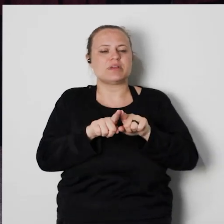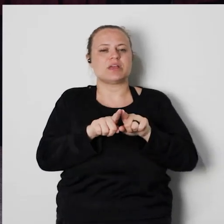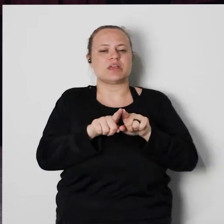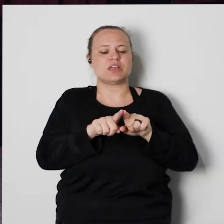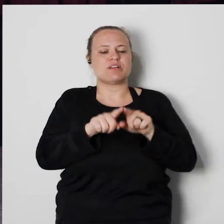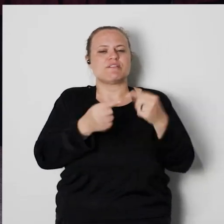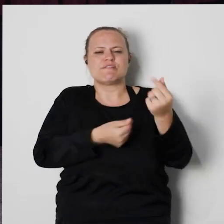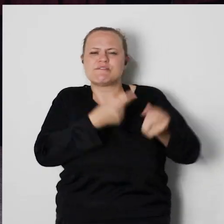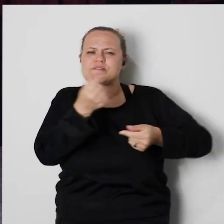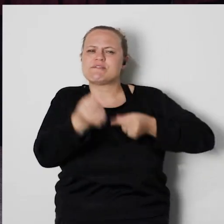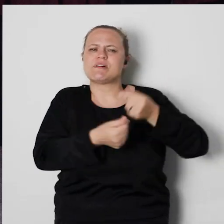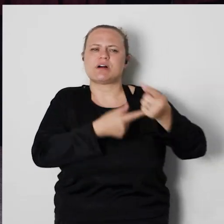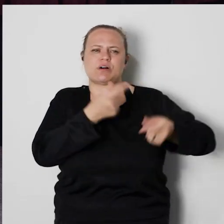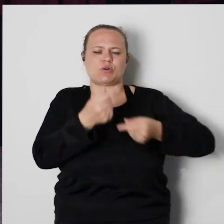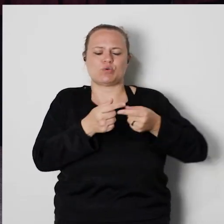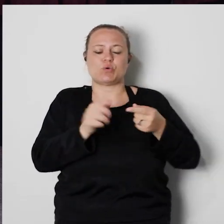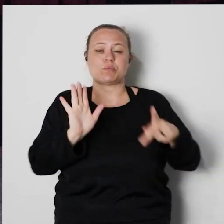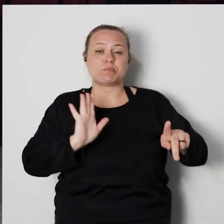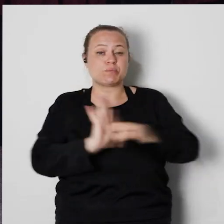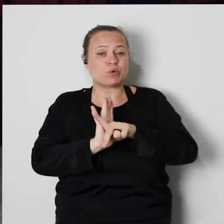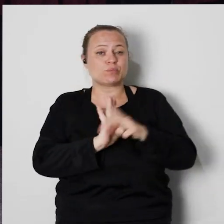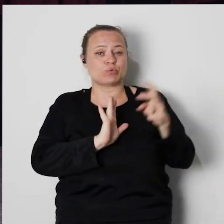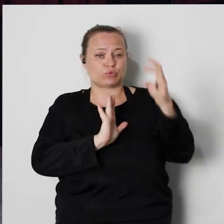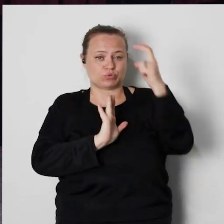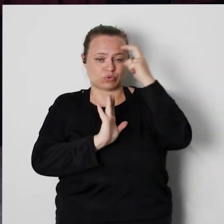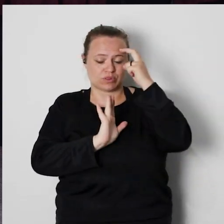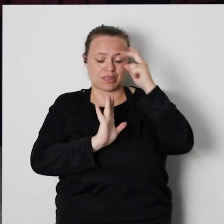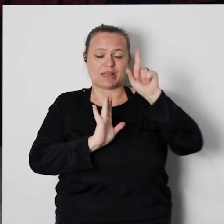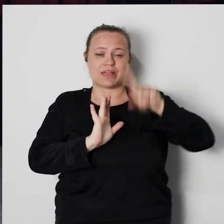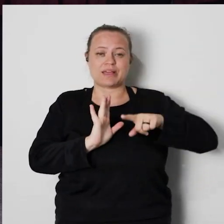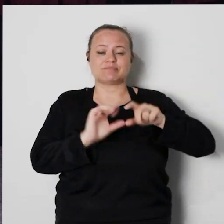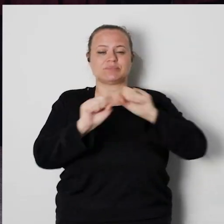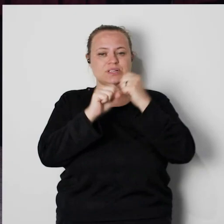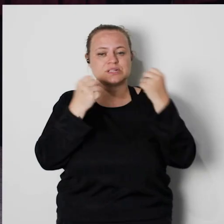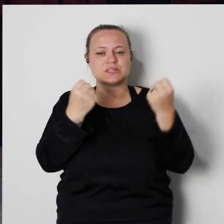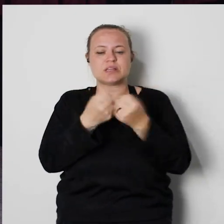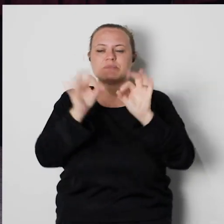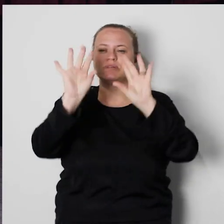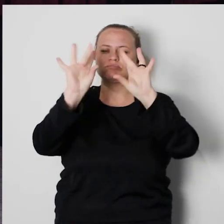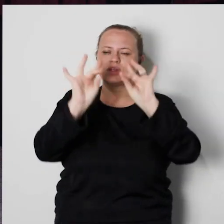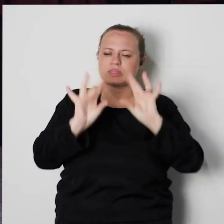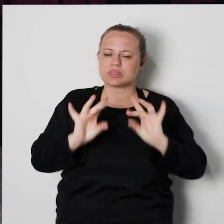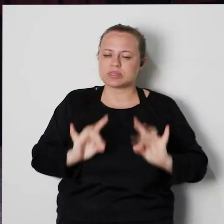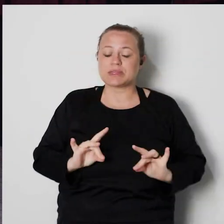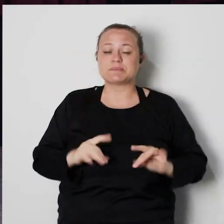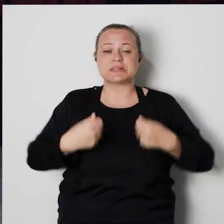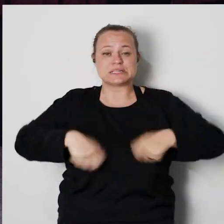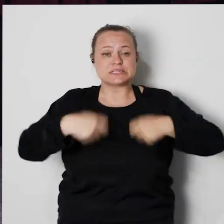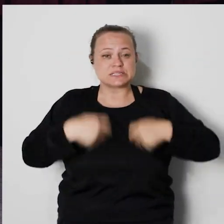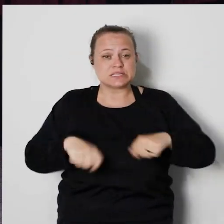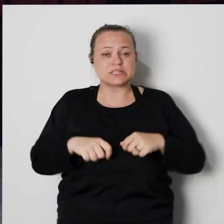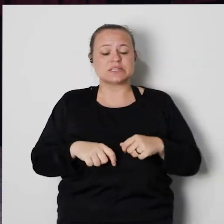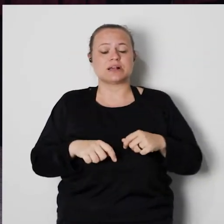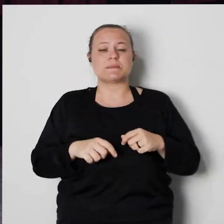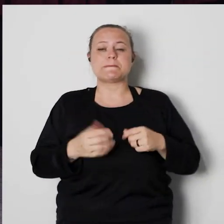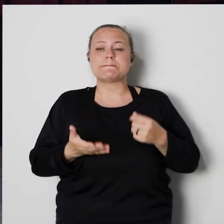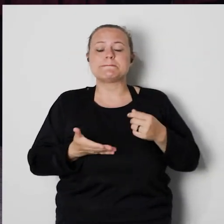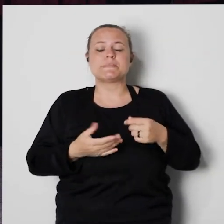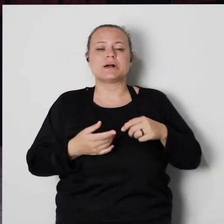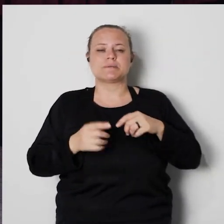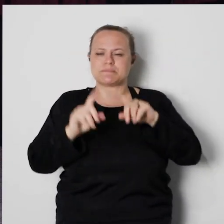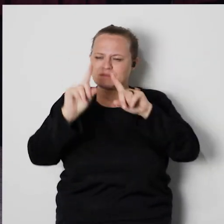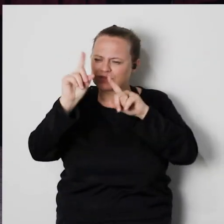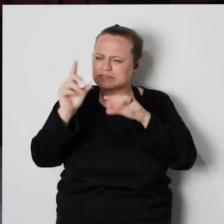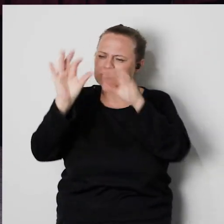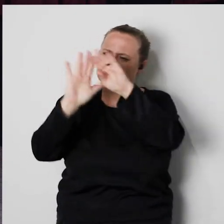civil. Então, há necessidade de ter fundos. O sistema, na verdade, ele é um desenho que organiza